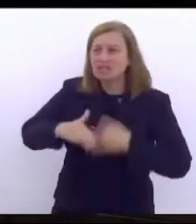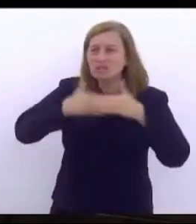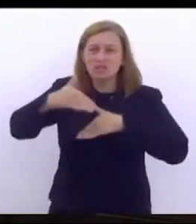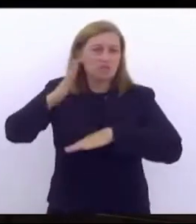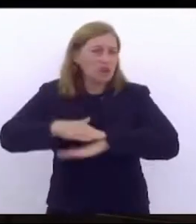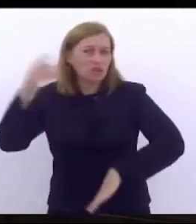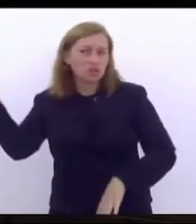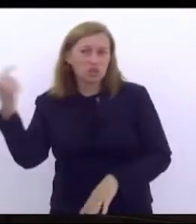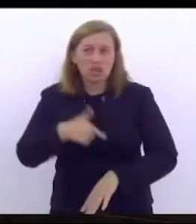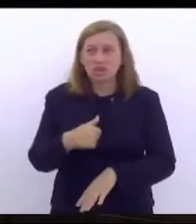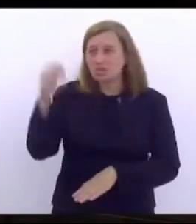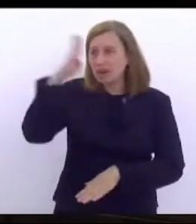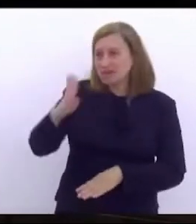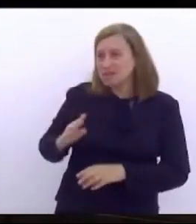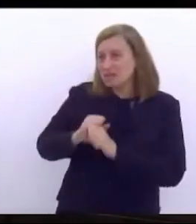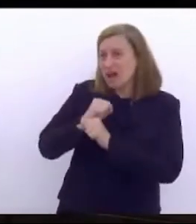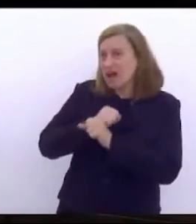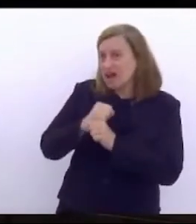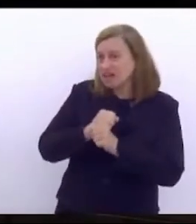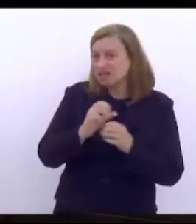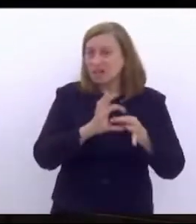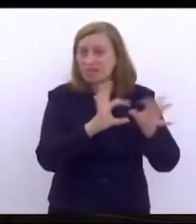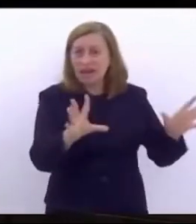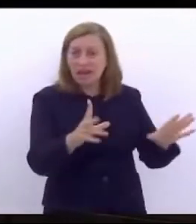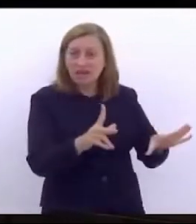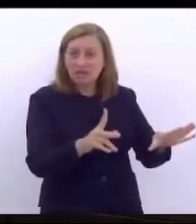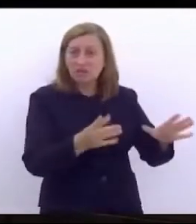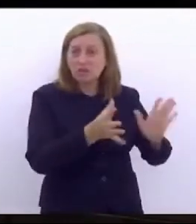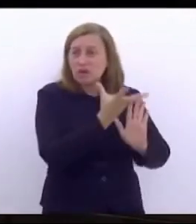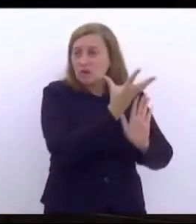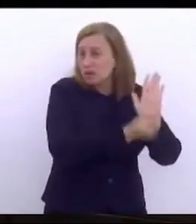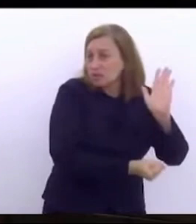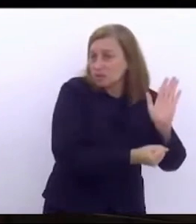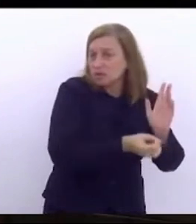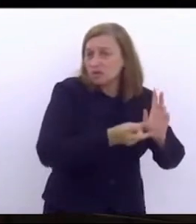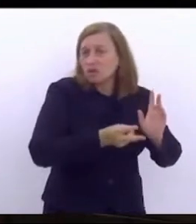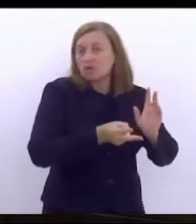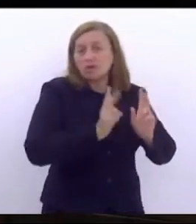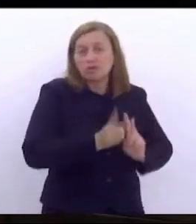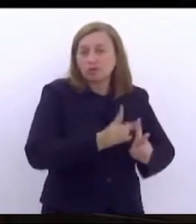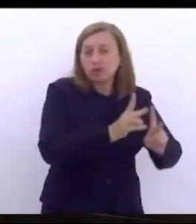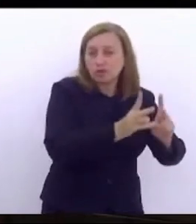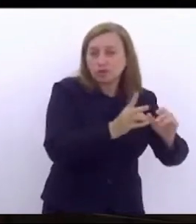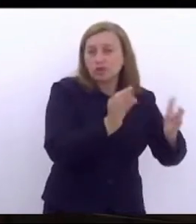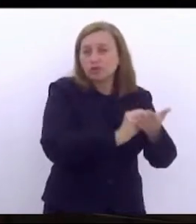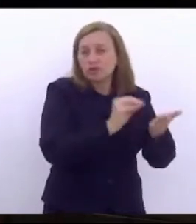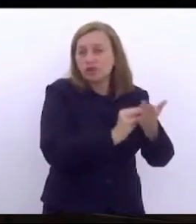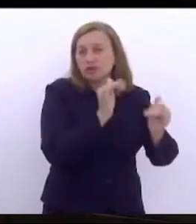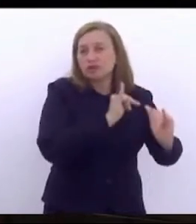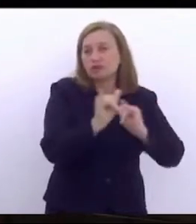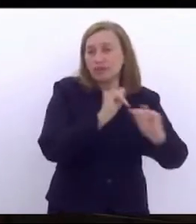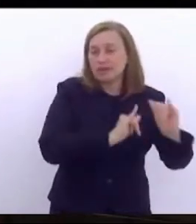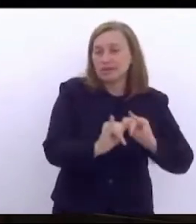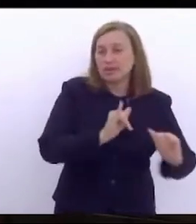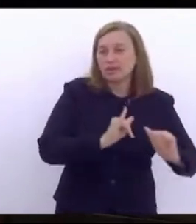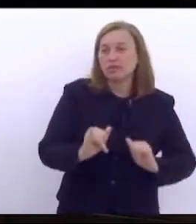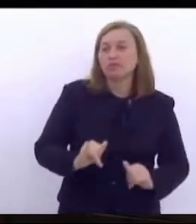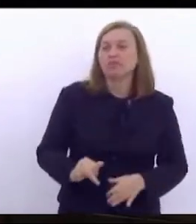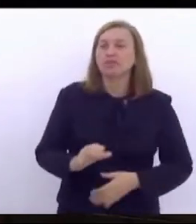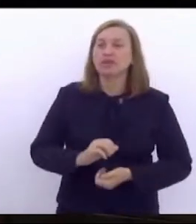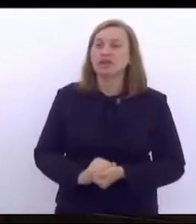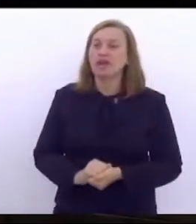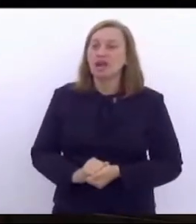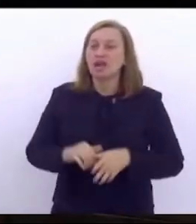econômicos, há décadas com o aborto legalizado, permanece com o problema de subnotificação e registros incompletos.